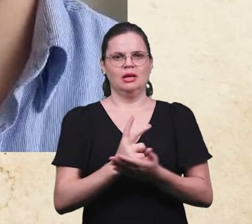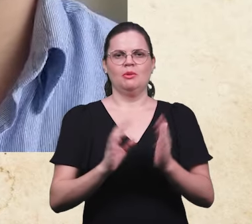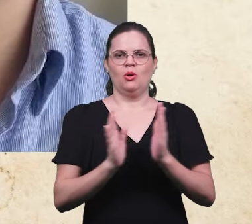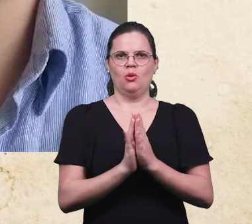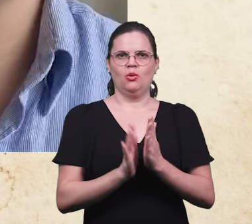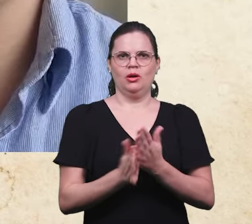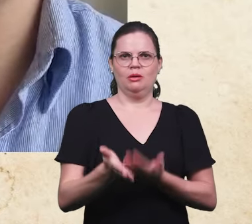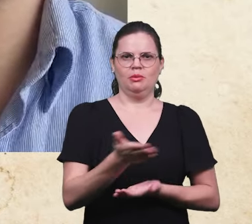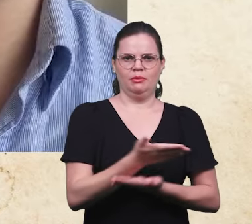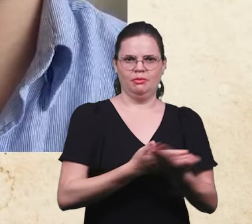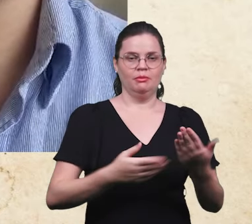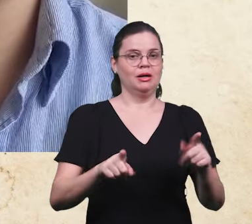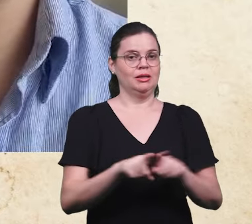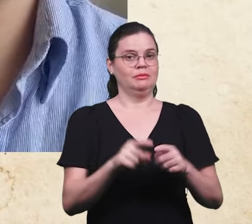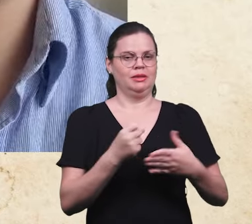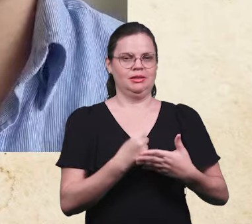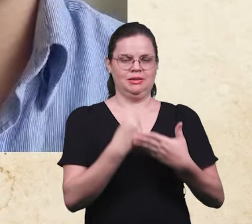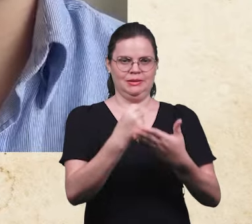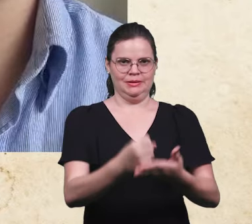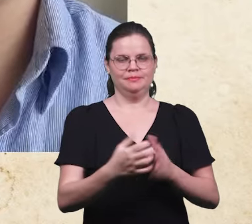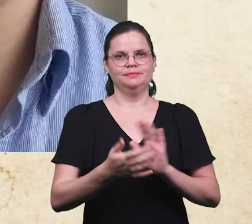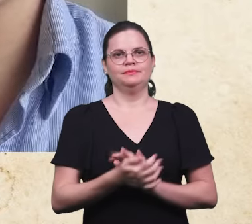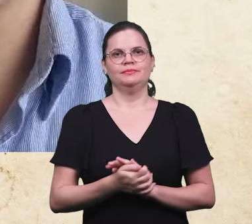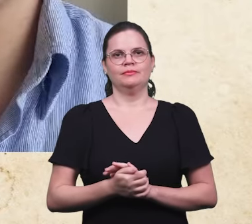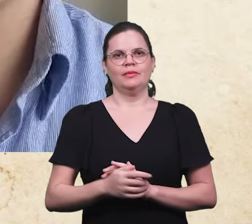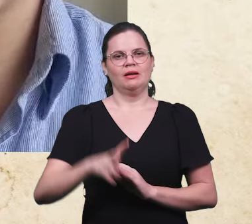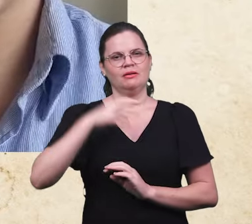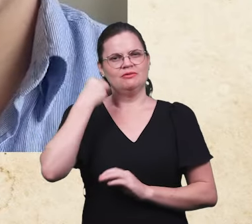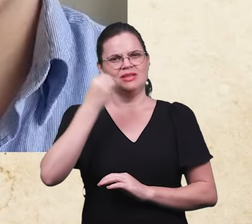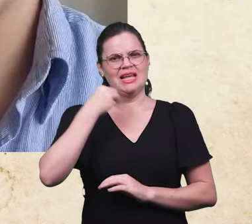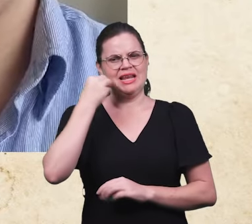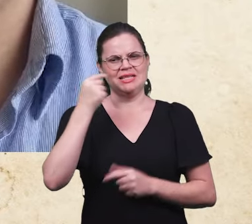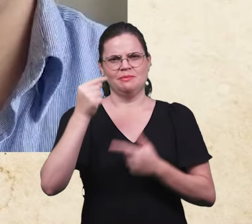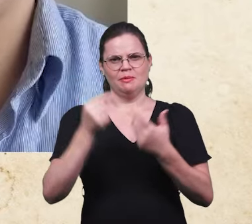e também prestamos assistência. Dentre as várias experiências que pude